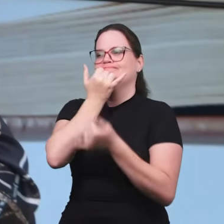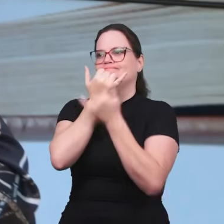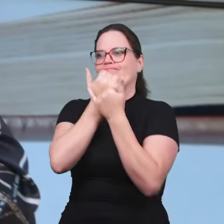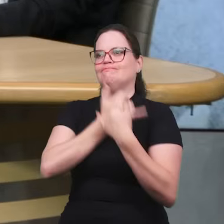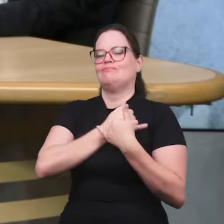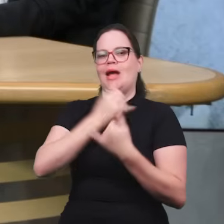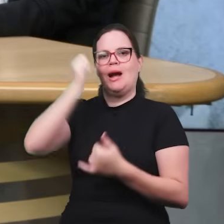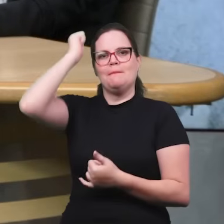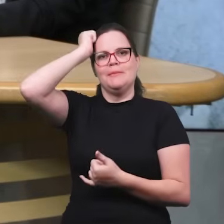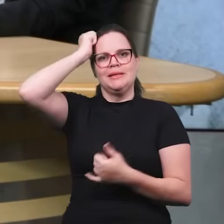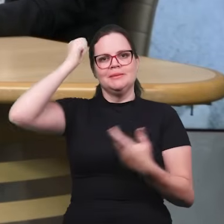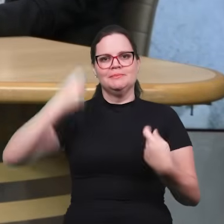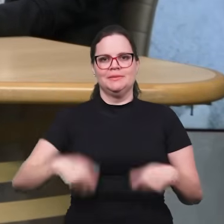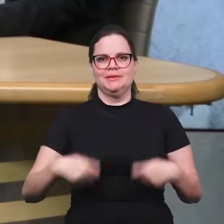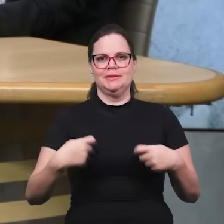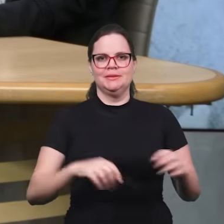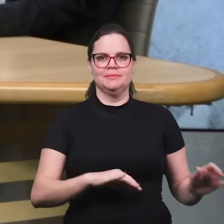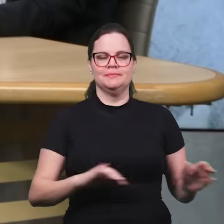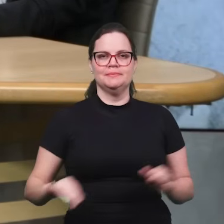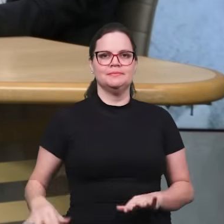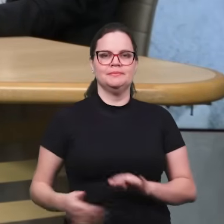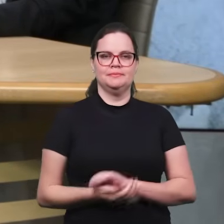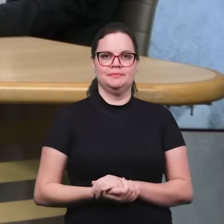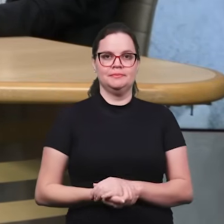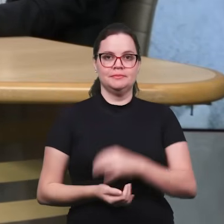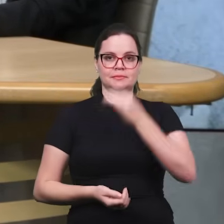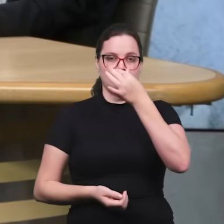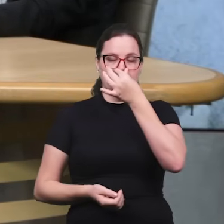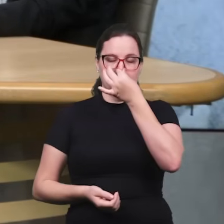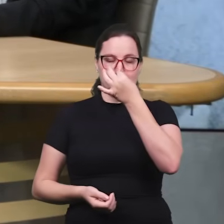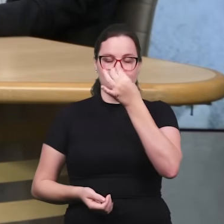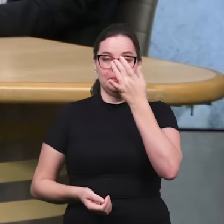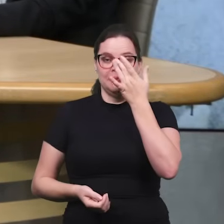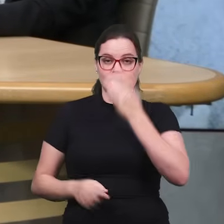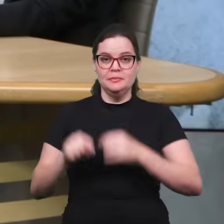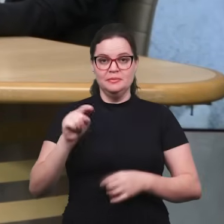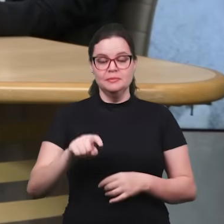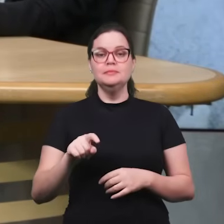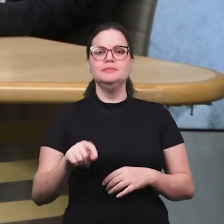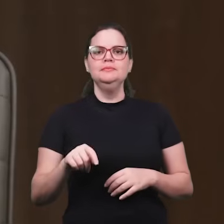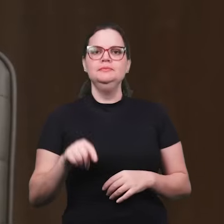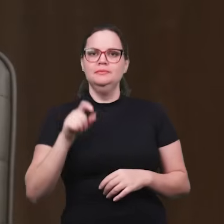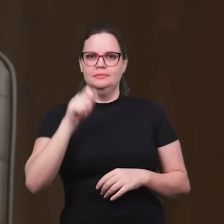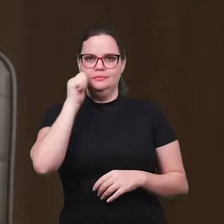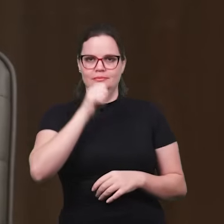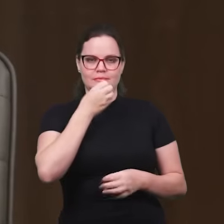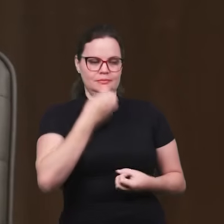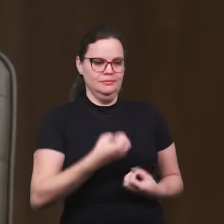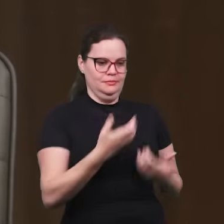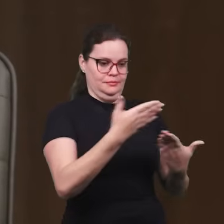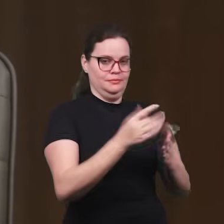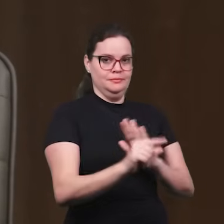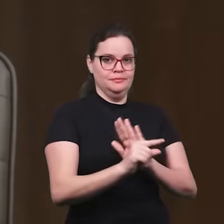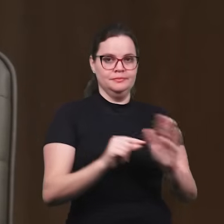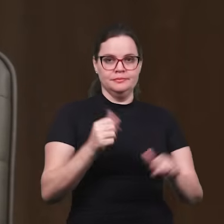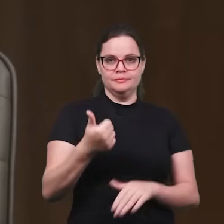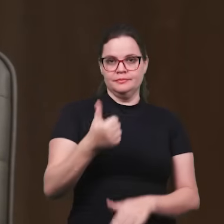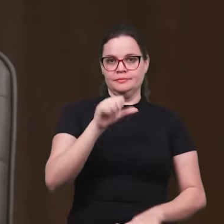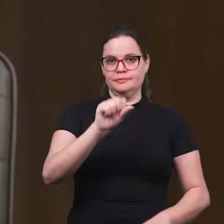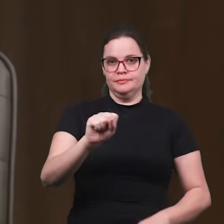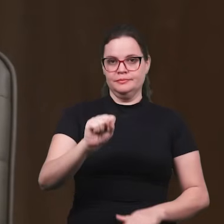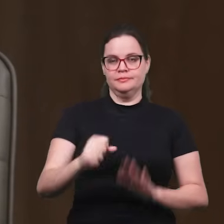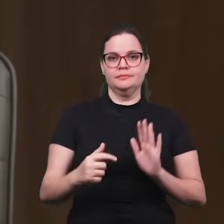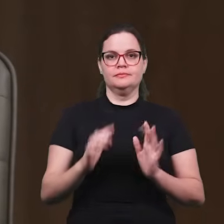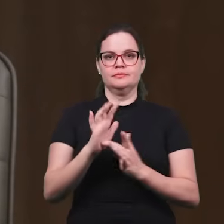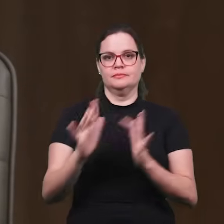nascimento. E a partir dessa confissão, o versículo 18, o Senhor Jesus traz